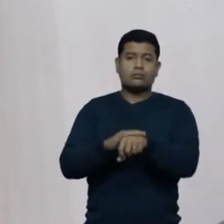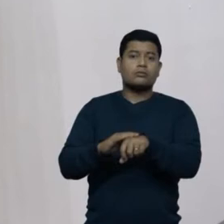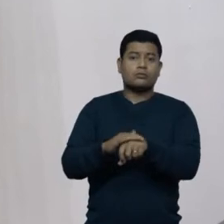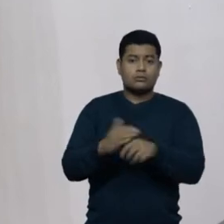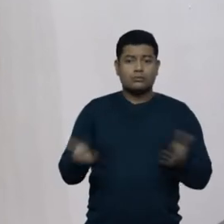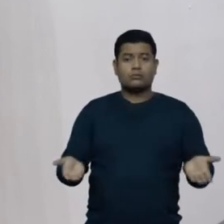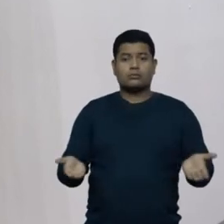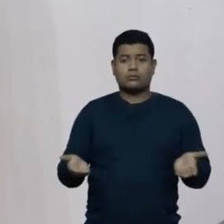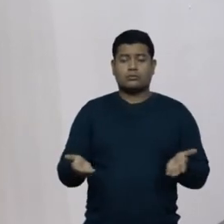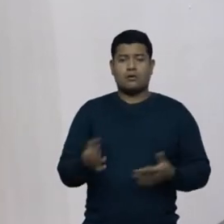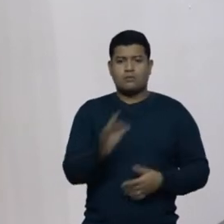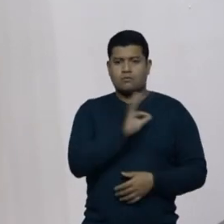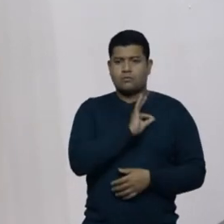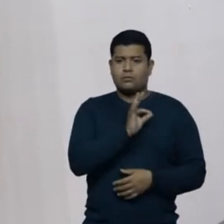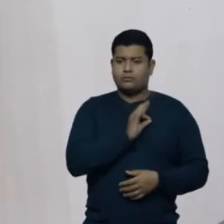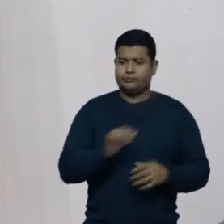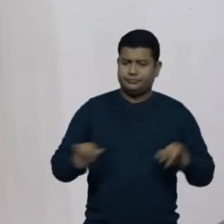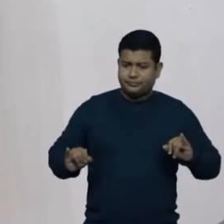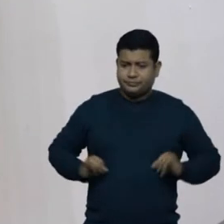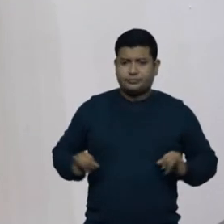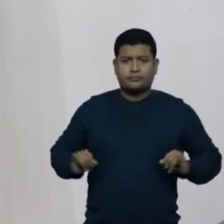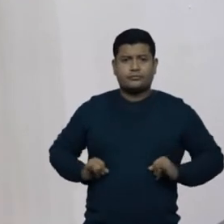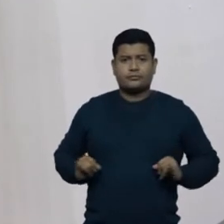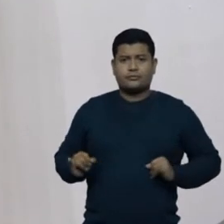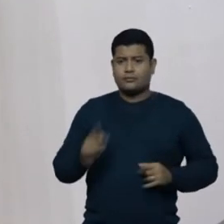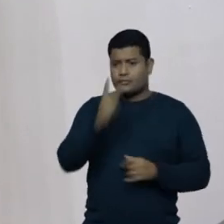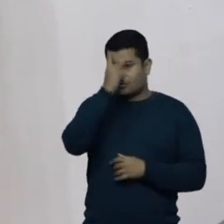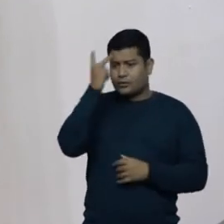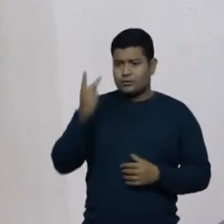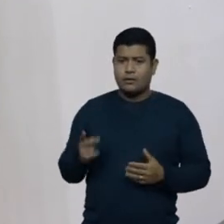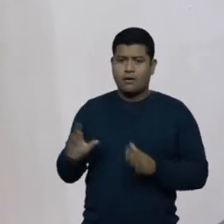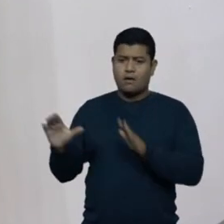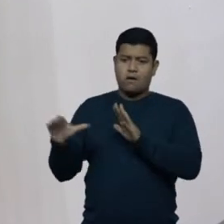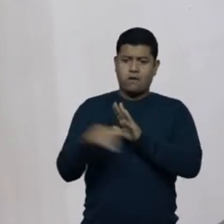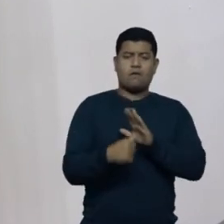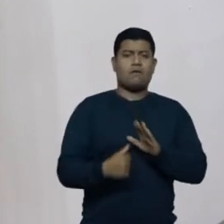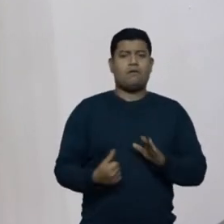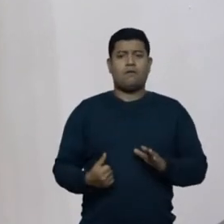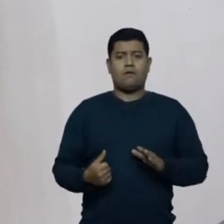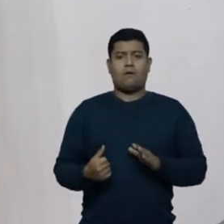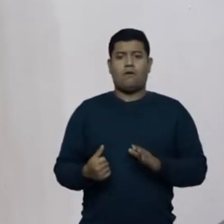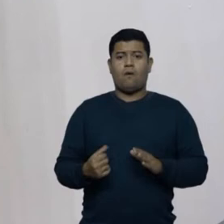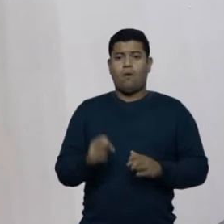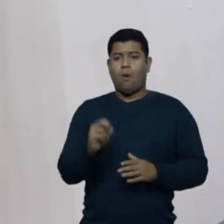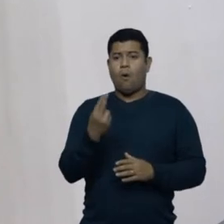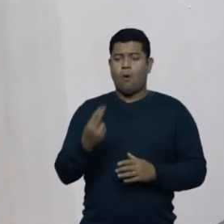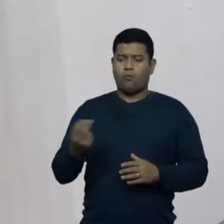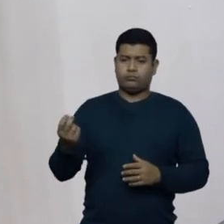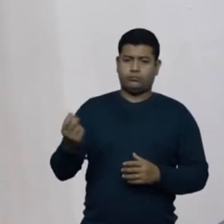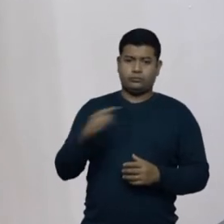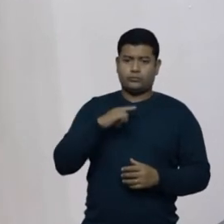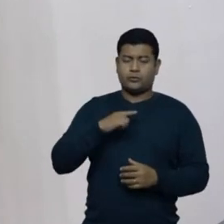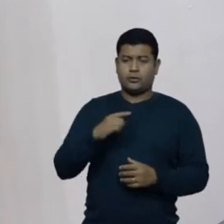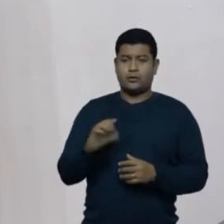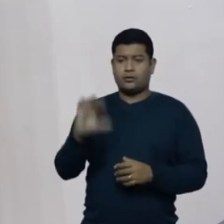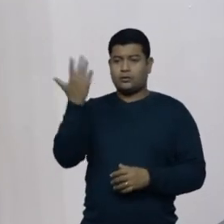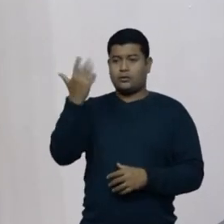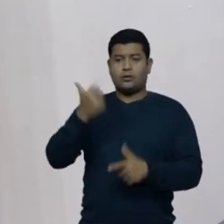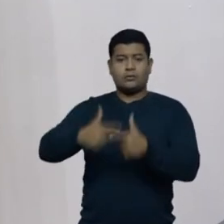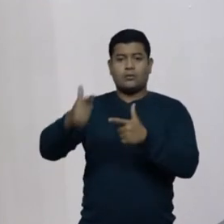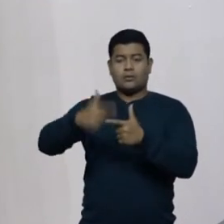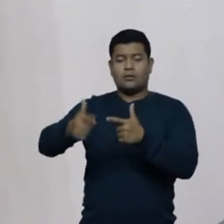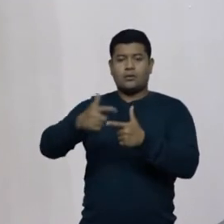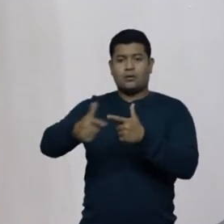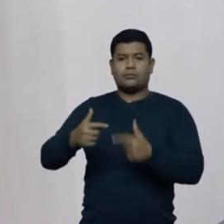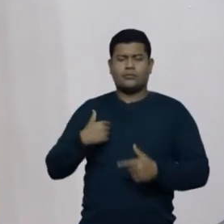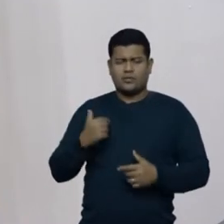policial sofre quando alguém é assaltado, quando alguém é ferido. Eu sei, como delegado de polícia